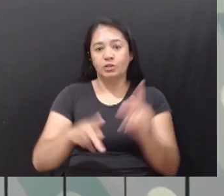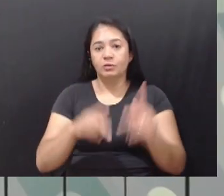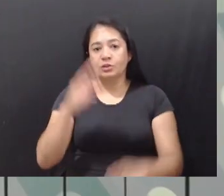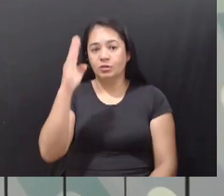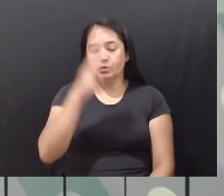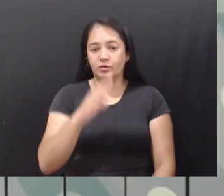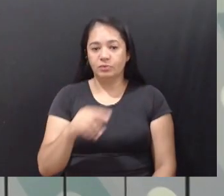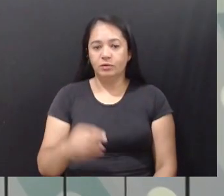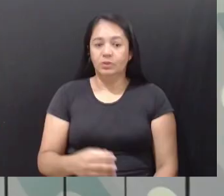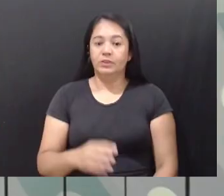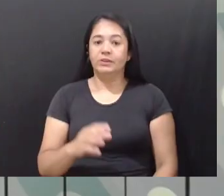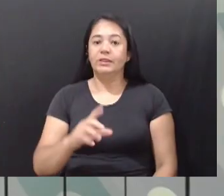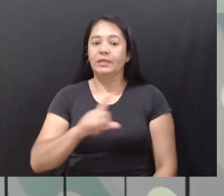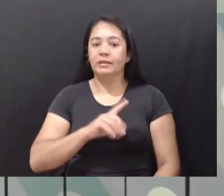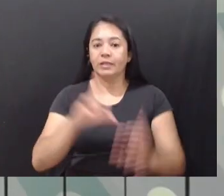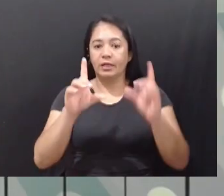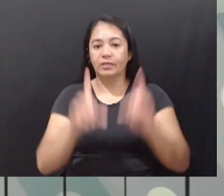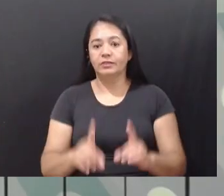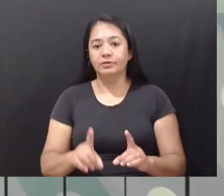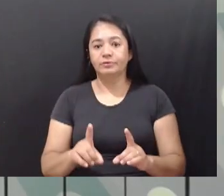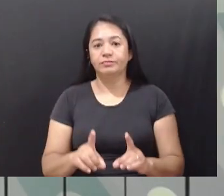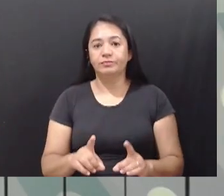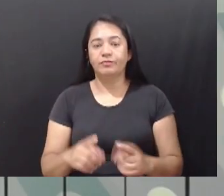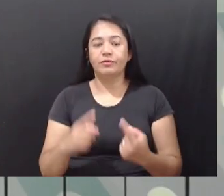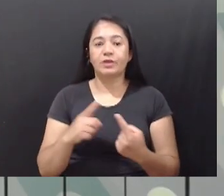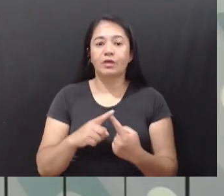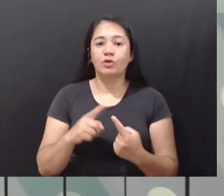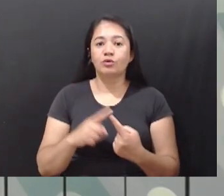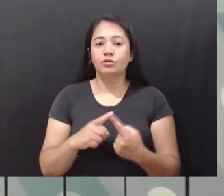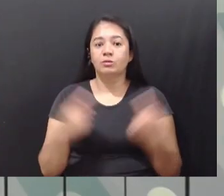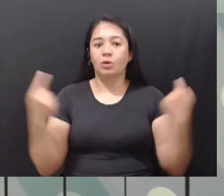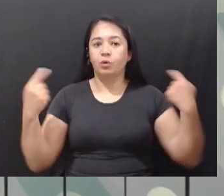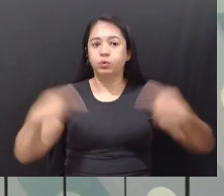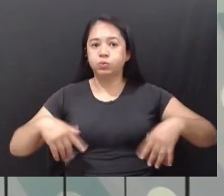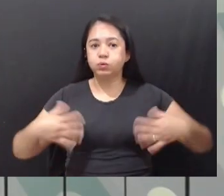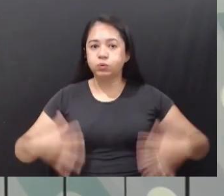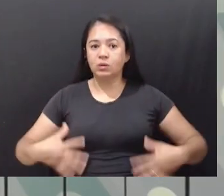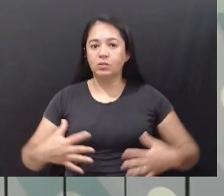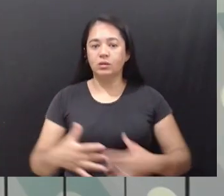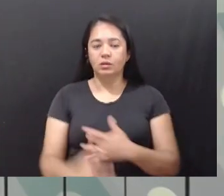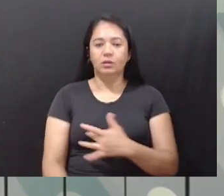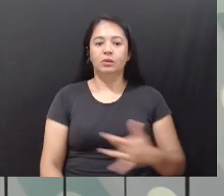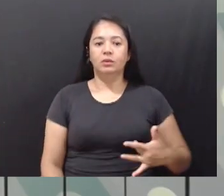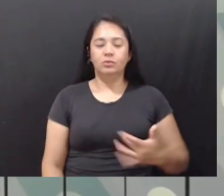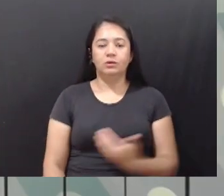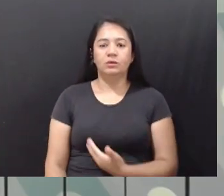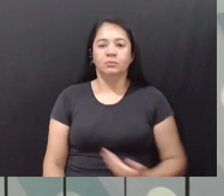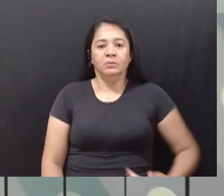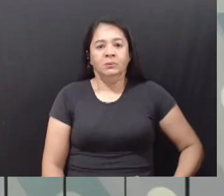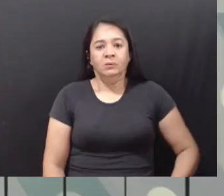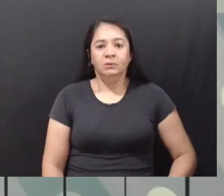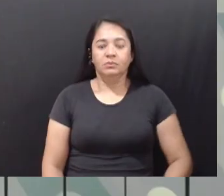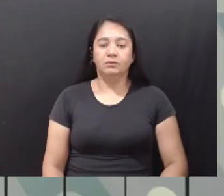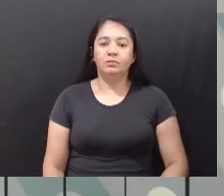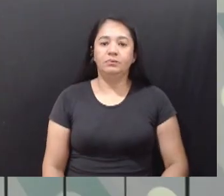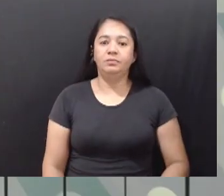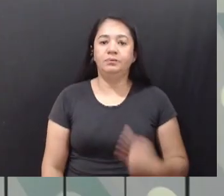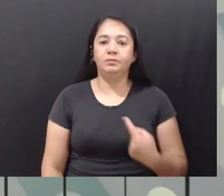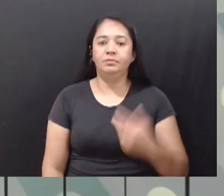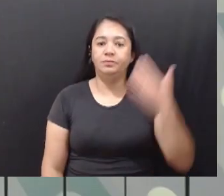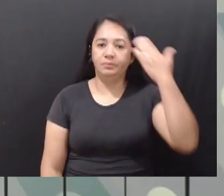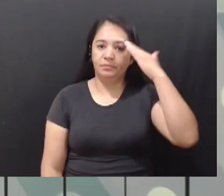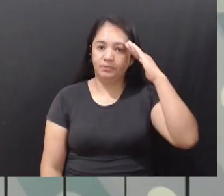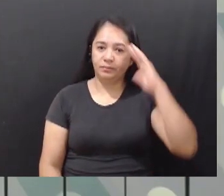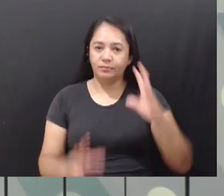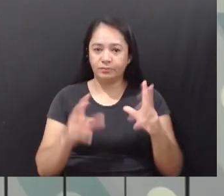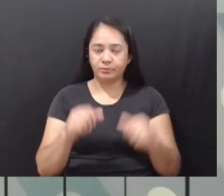6 milhões de brasileiros, vivam com essa deficiência, o que caracteriza como um grande desafio